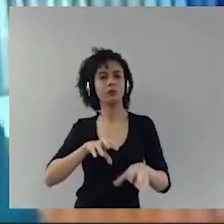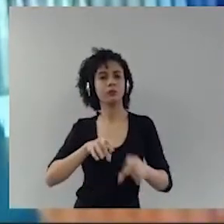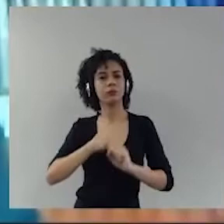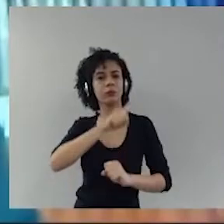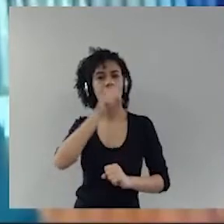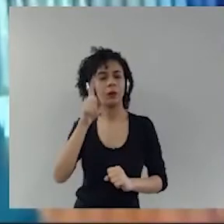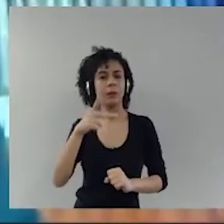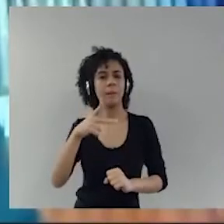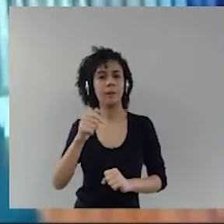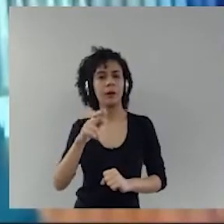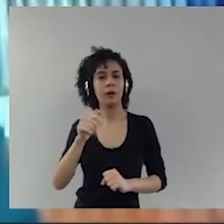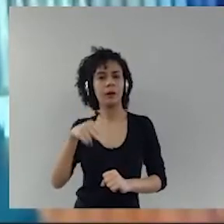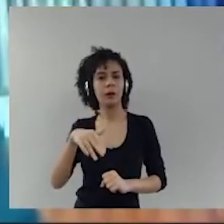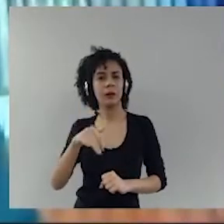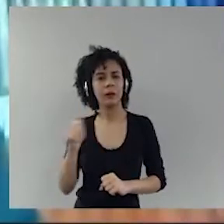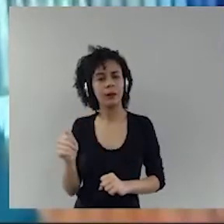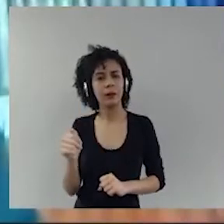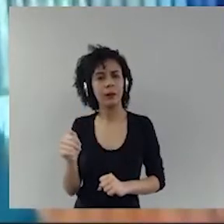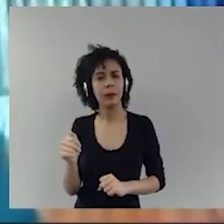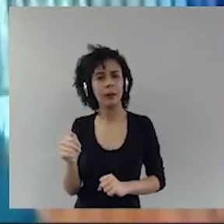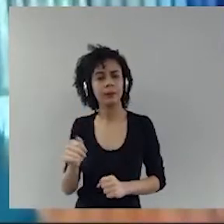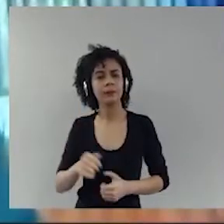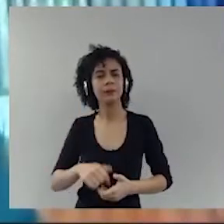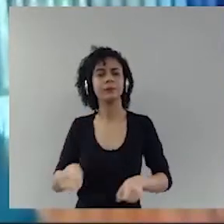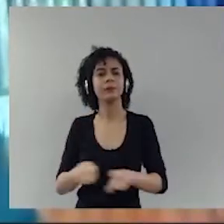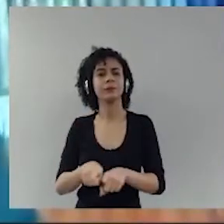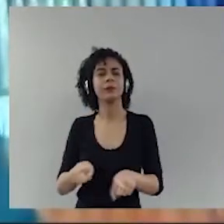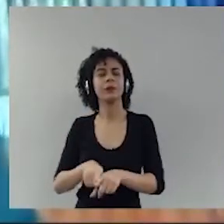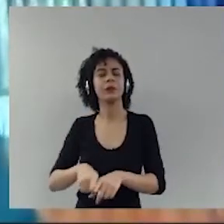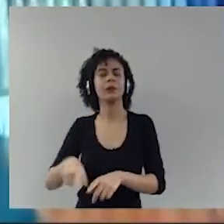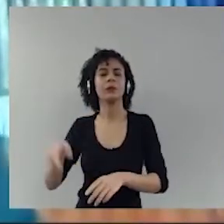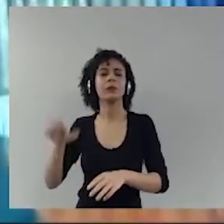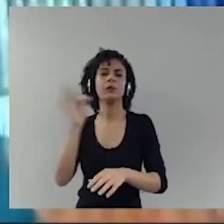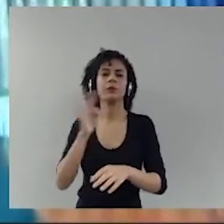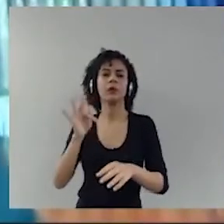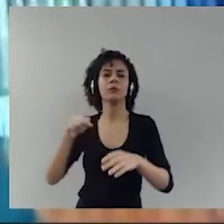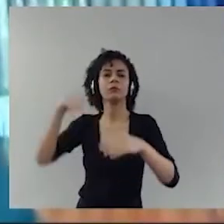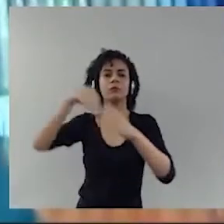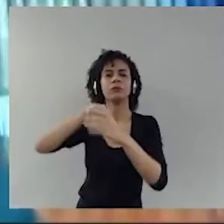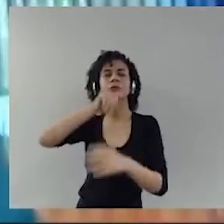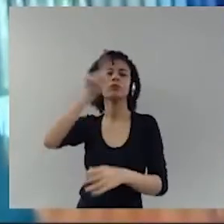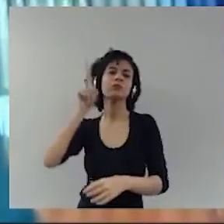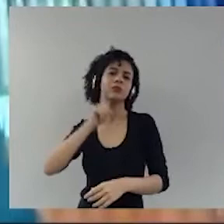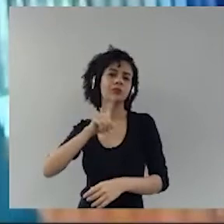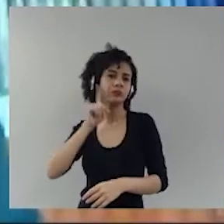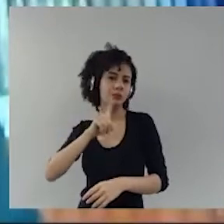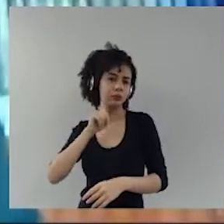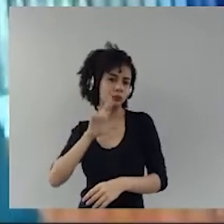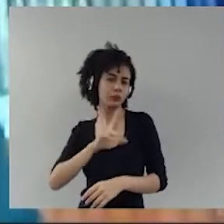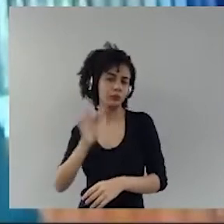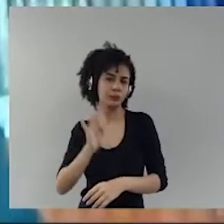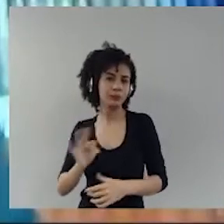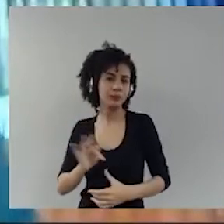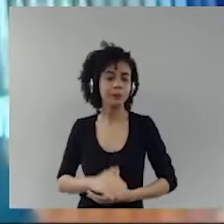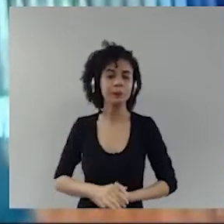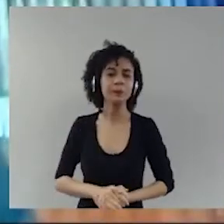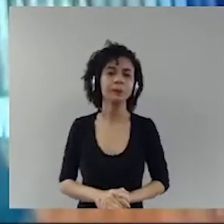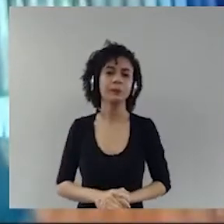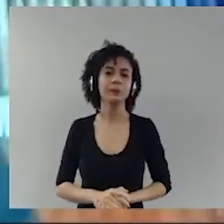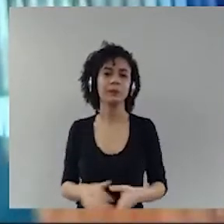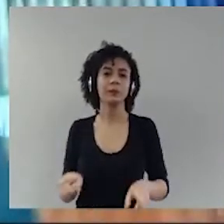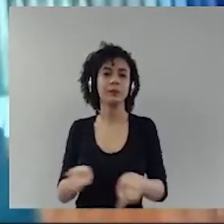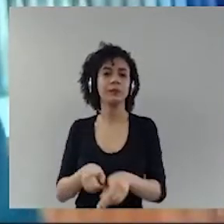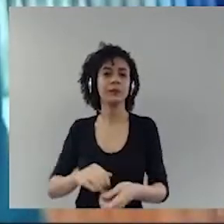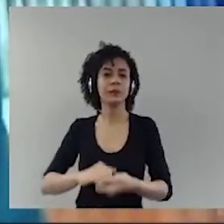master of laws and public law pela london school of economics and political science e cumprimentar o